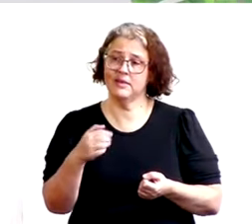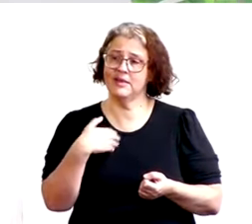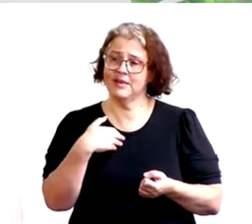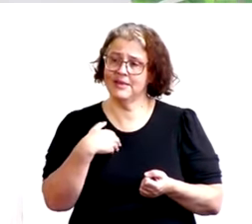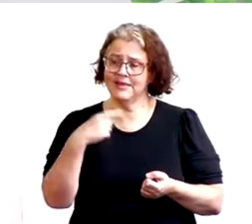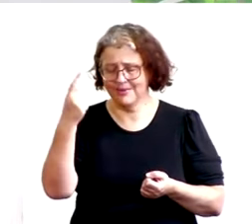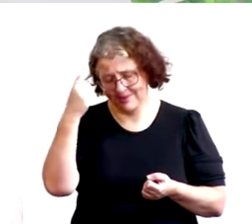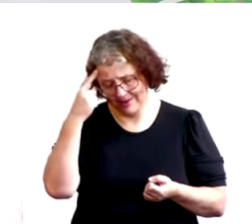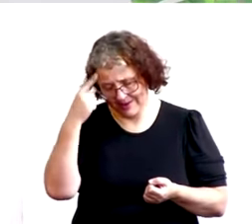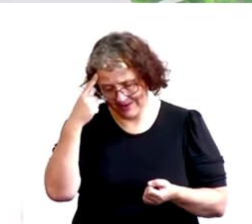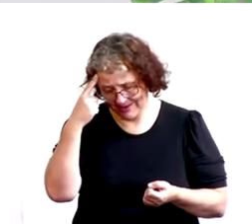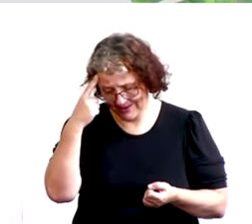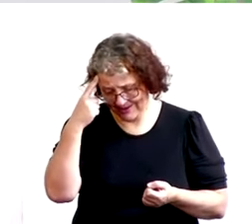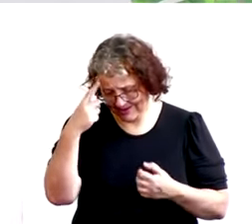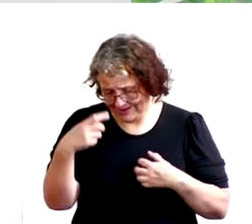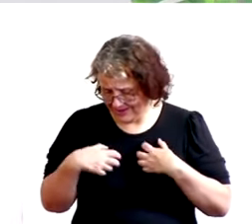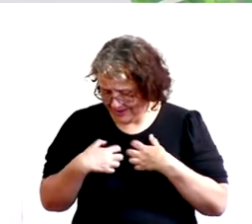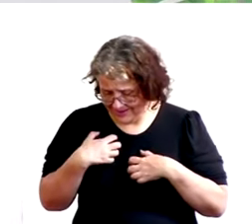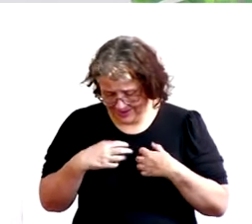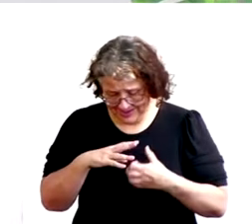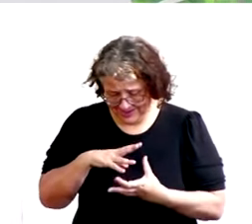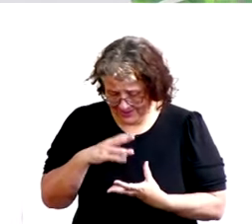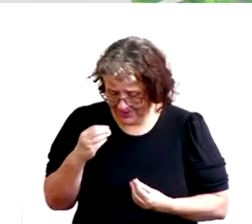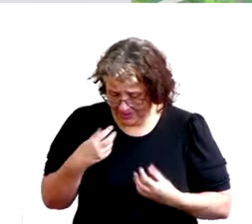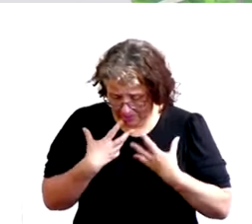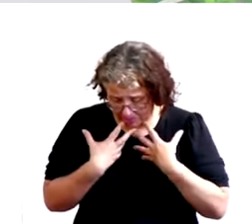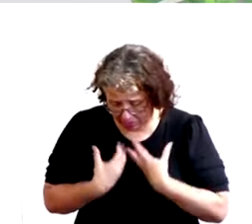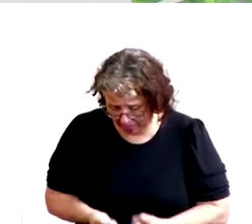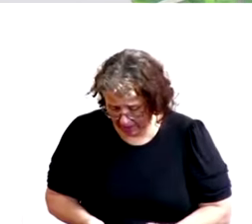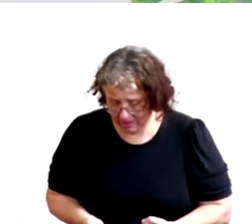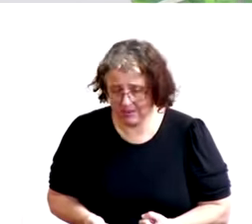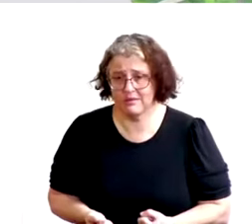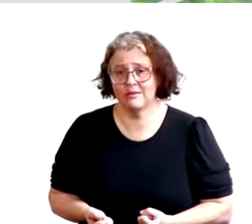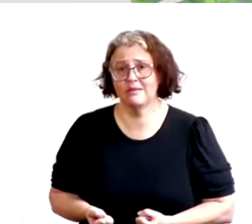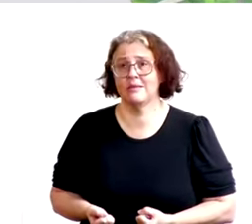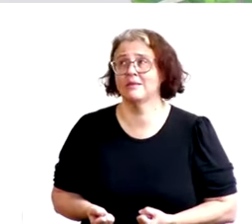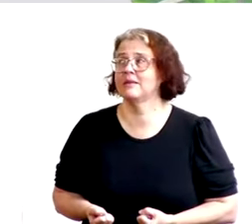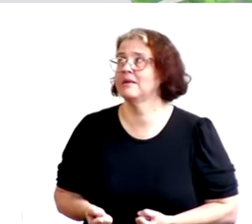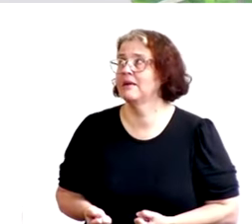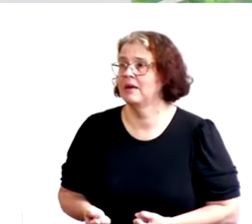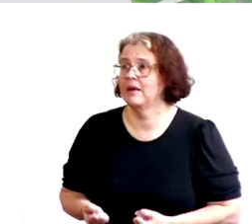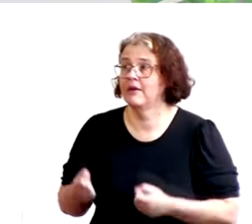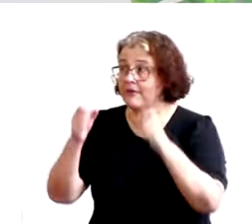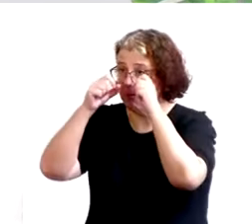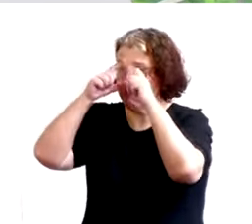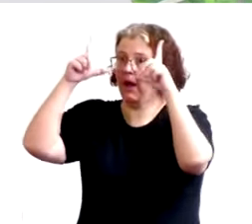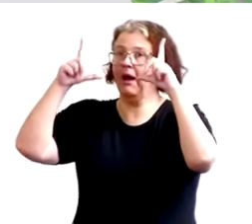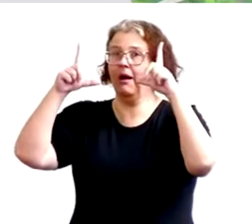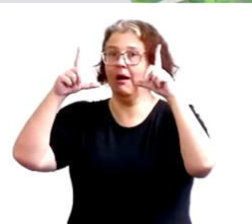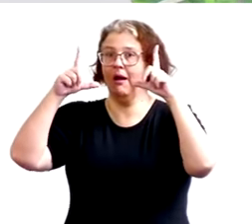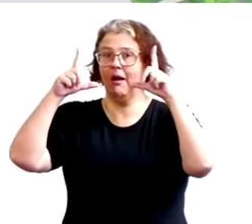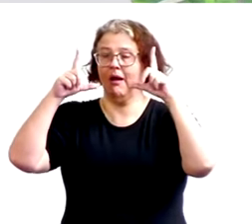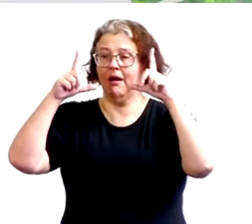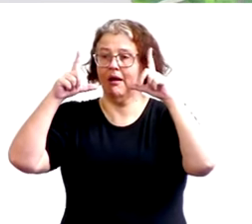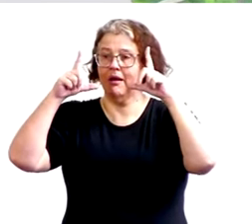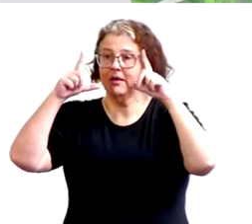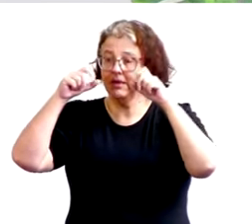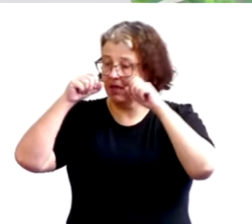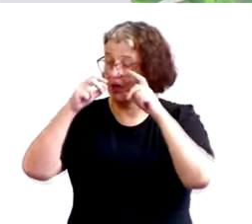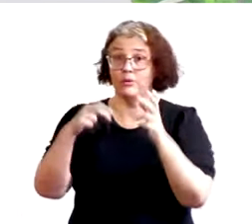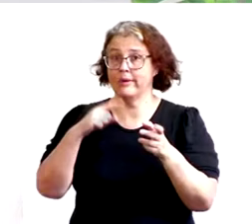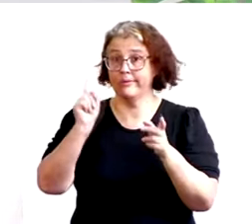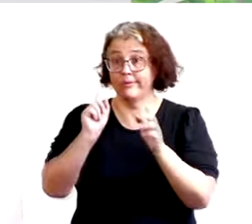medito e me desfalece o espírito não me deixas pregar os olhos tão perturbado